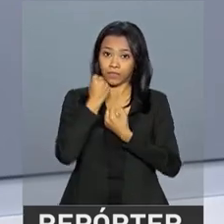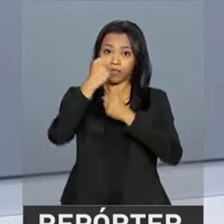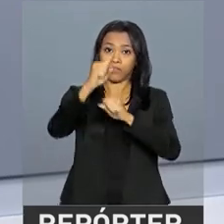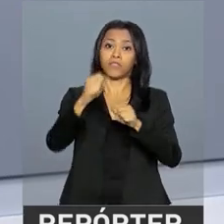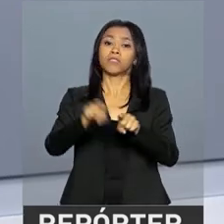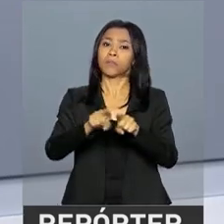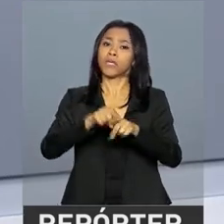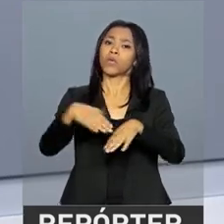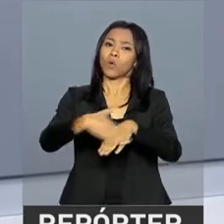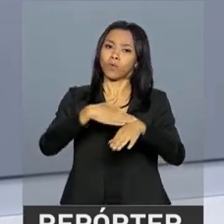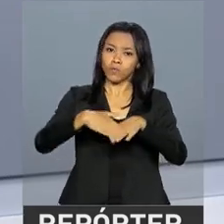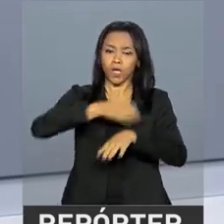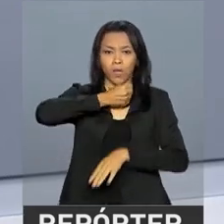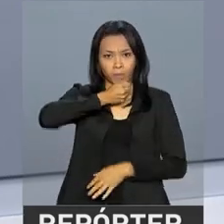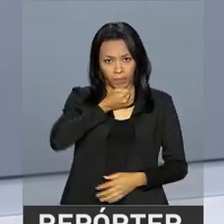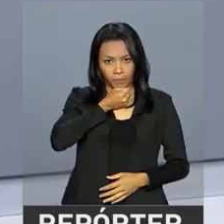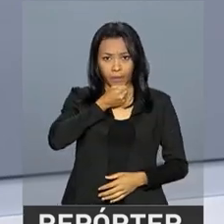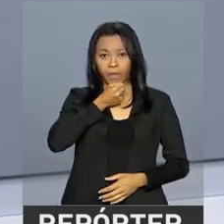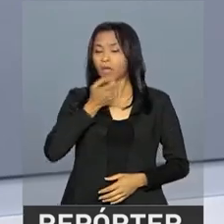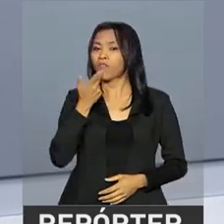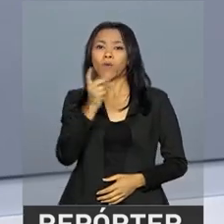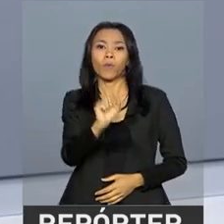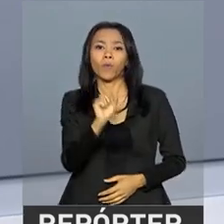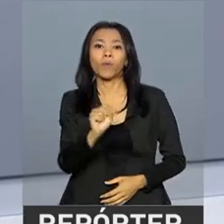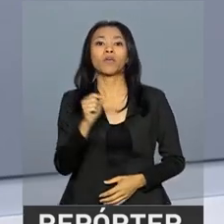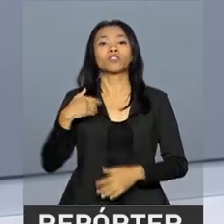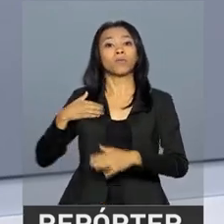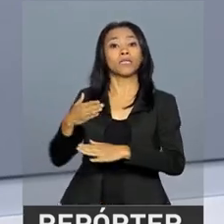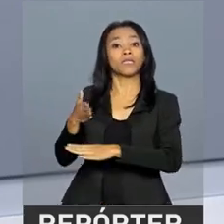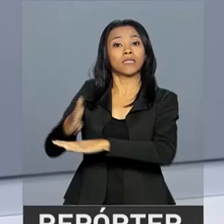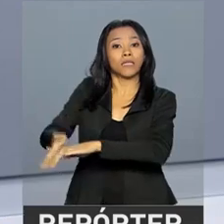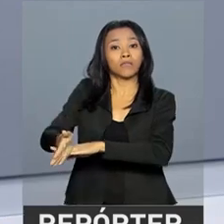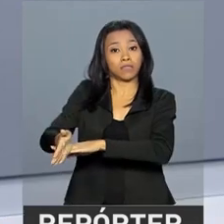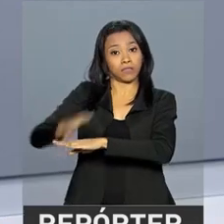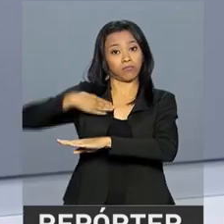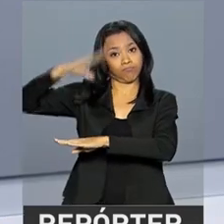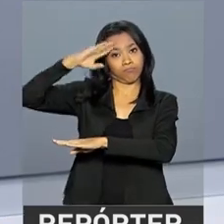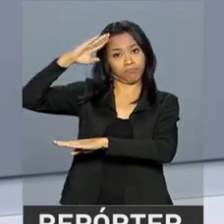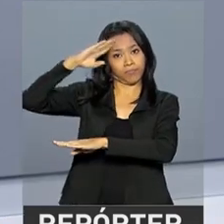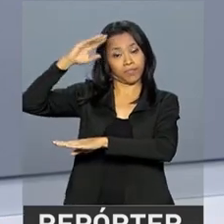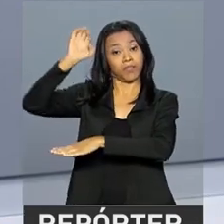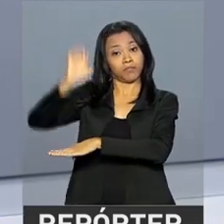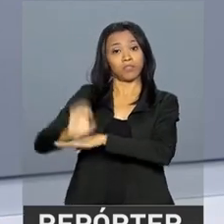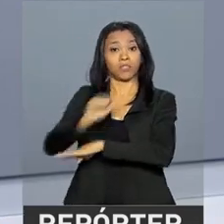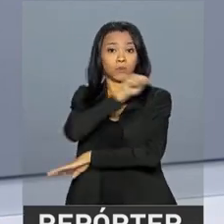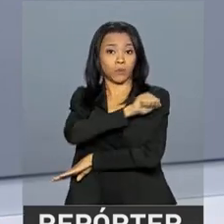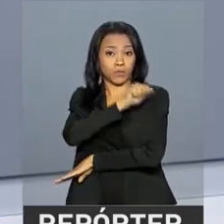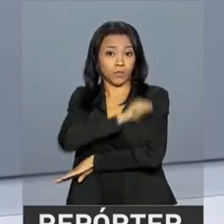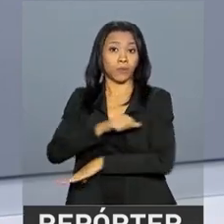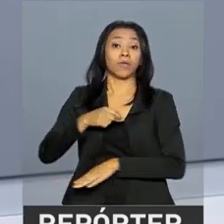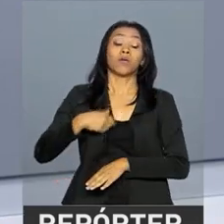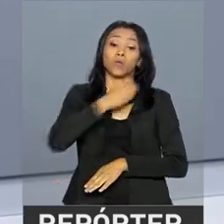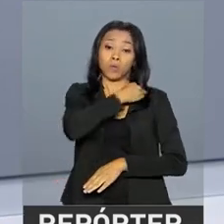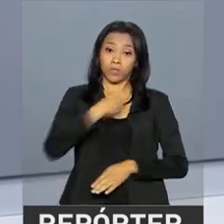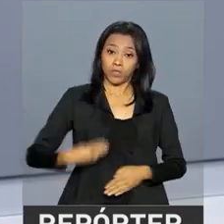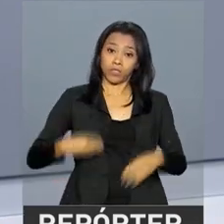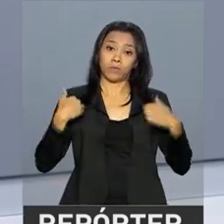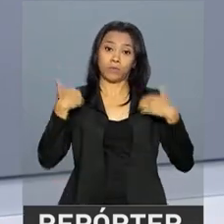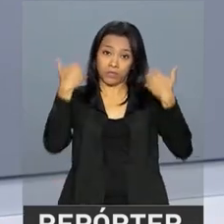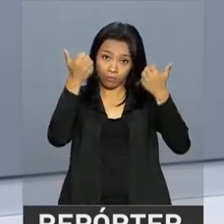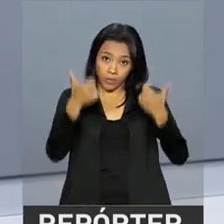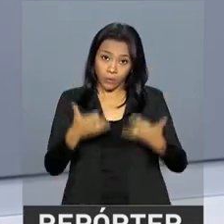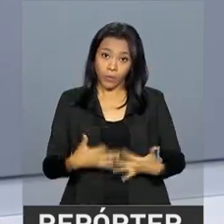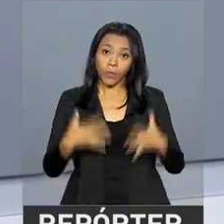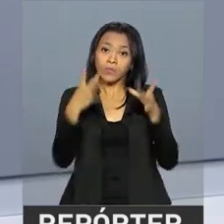conversou com a imprensa e falou sobre a intervenção federal na segurança pública do rio de janeiro jungmann anunciou que os detalhes da